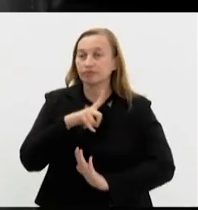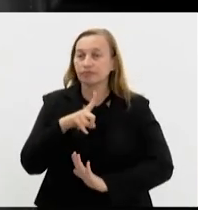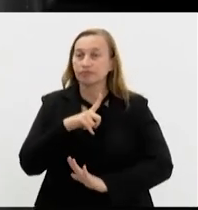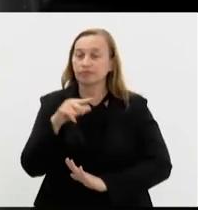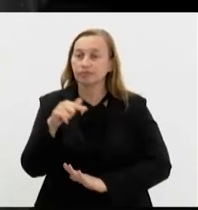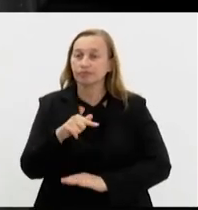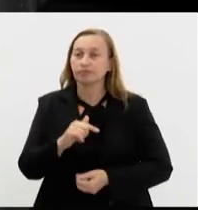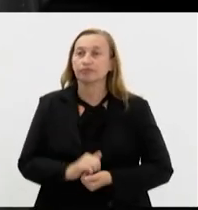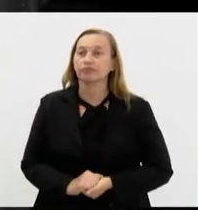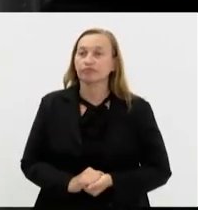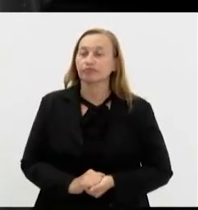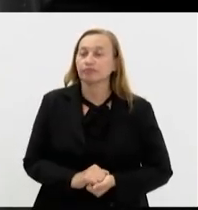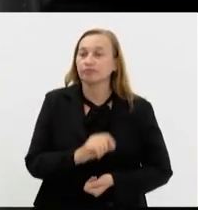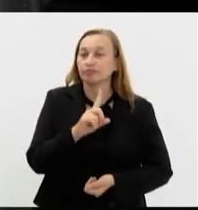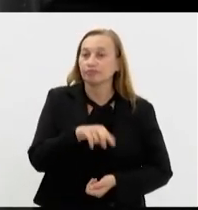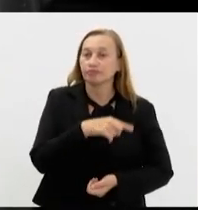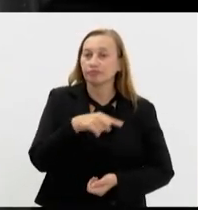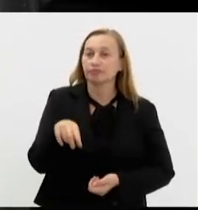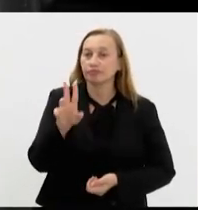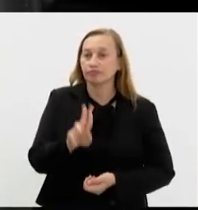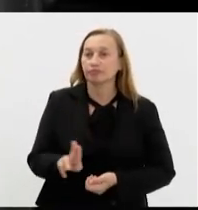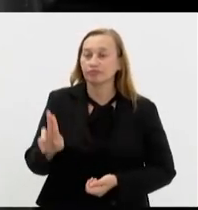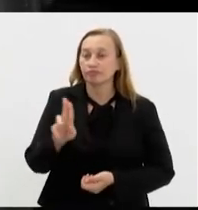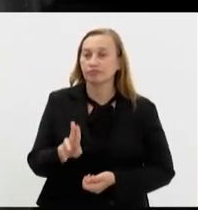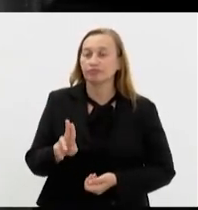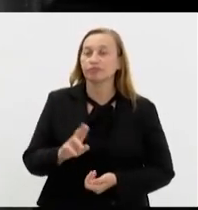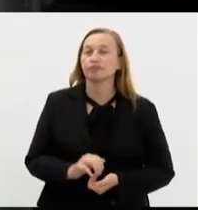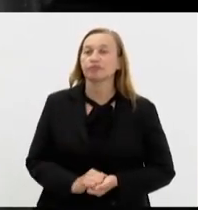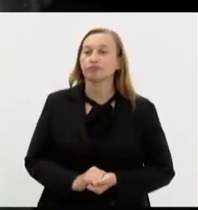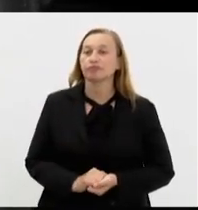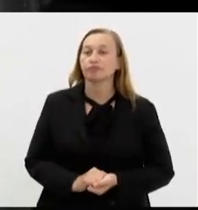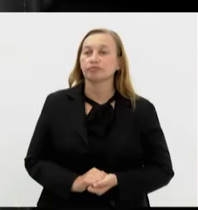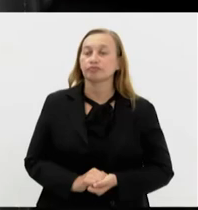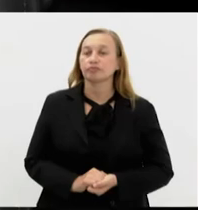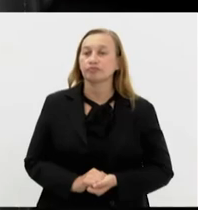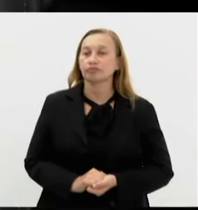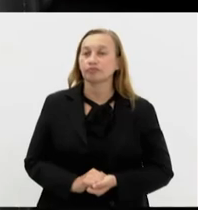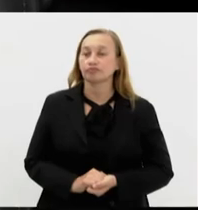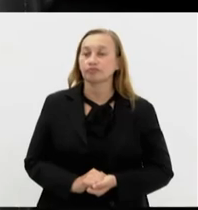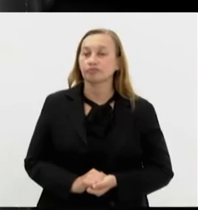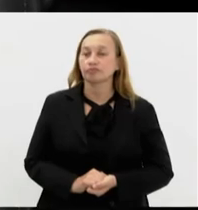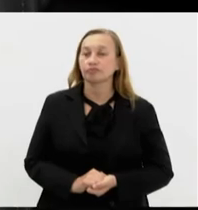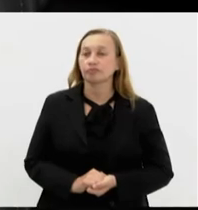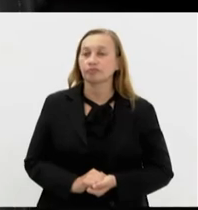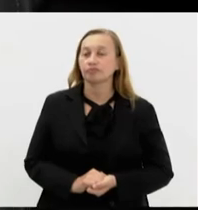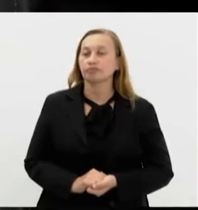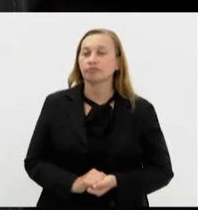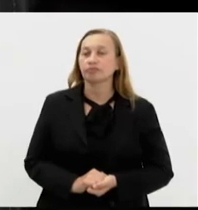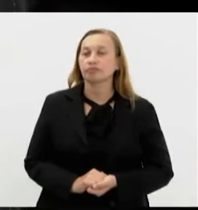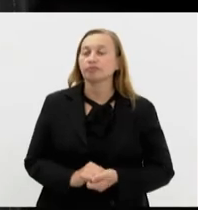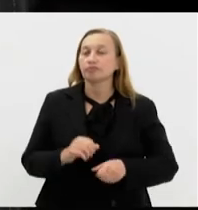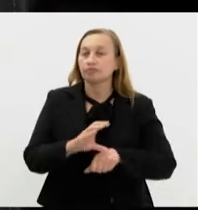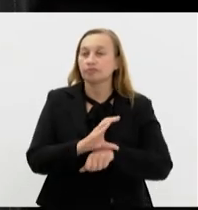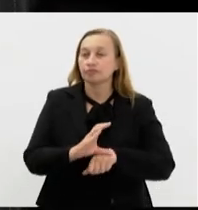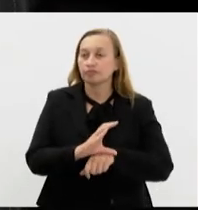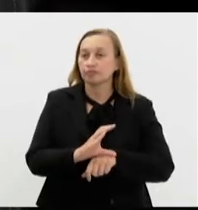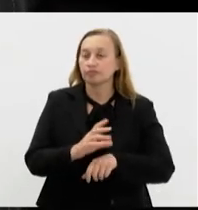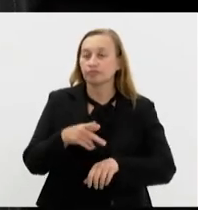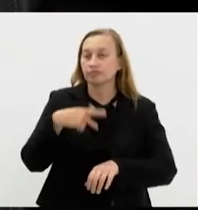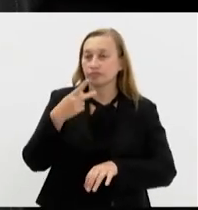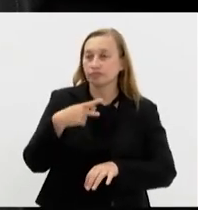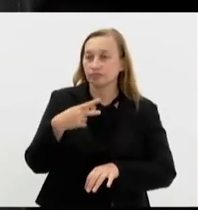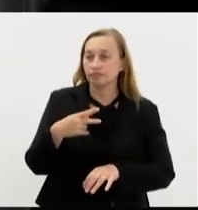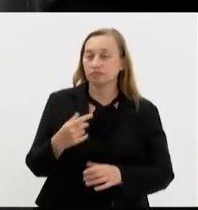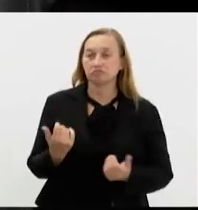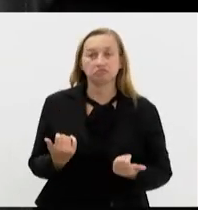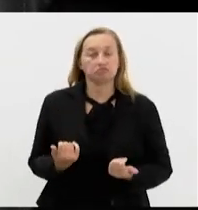a proibição do uso do bem público no ano eleitoral Aliás a constituição Vai dizer que não é possível